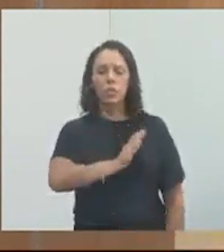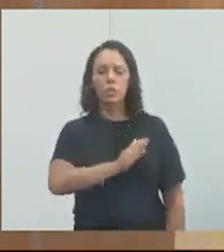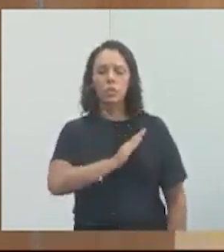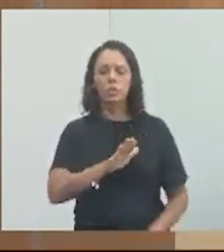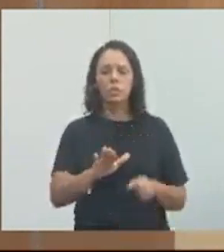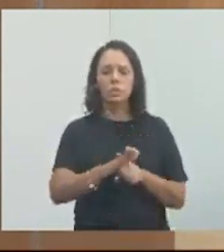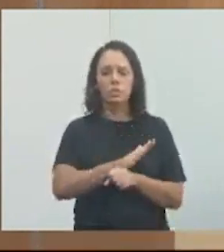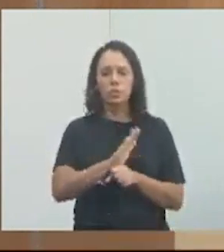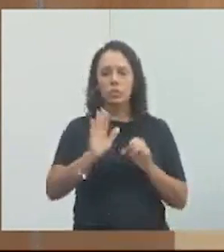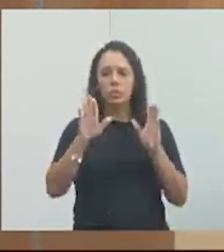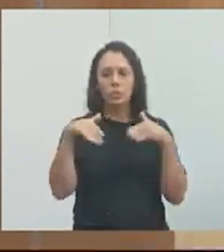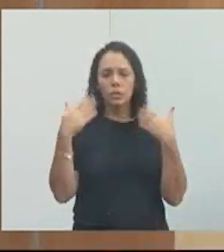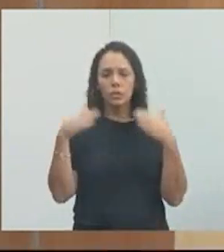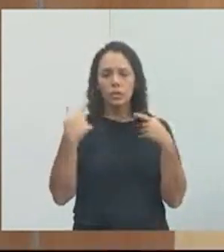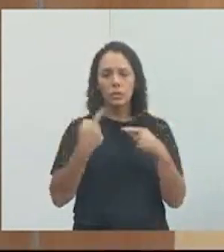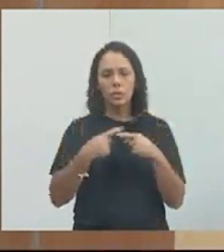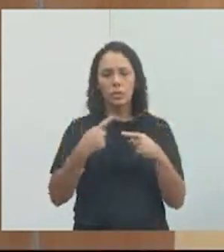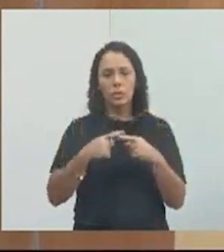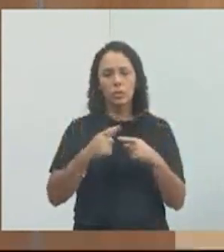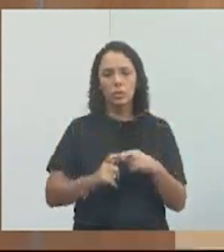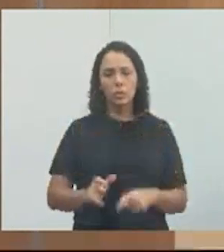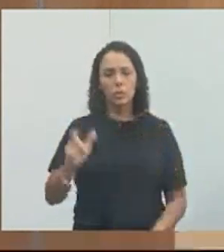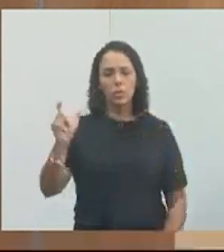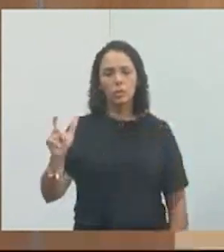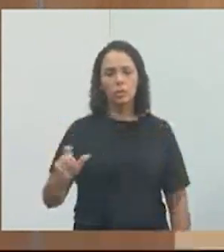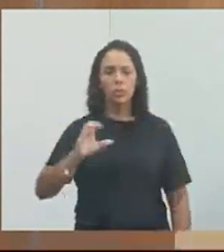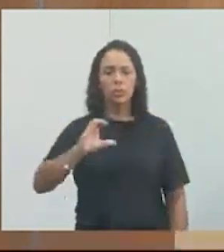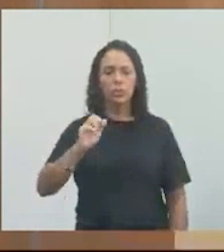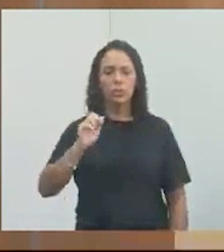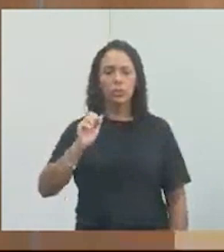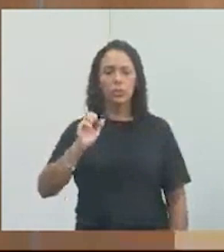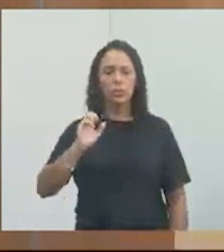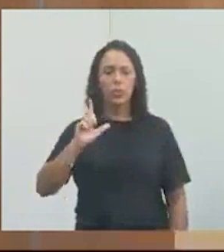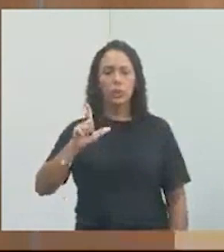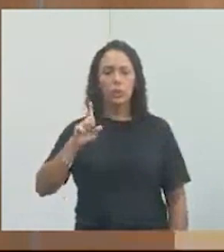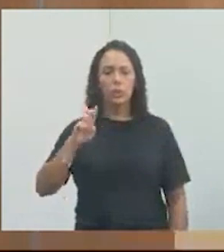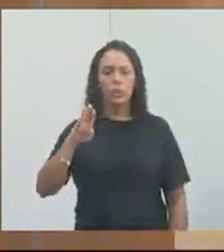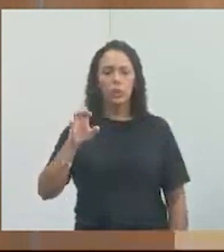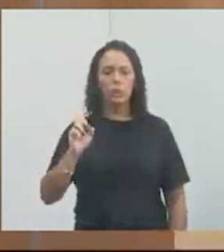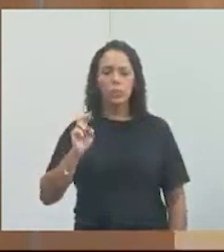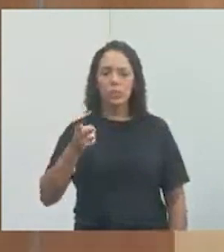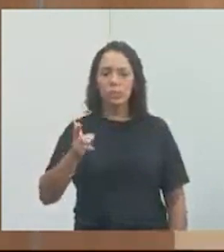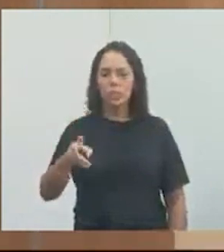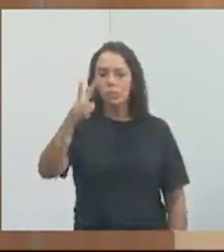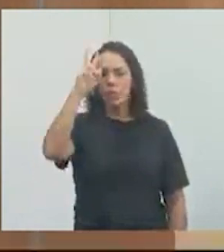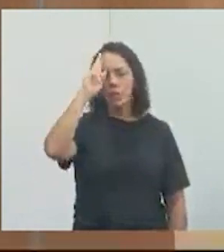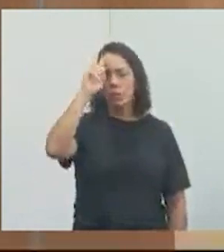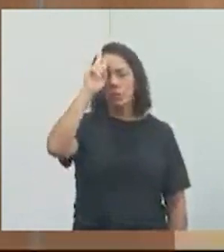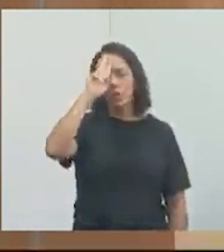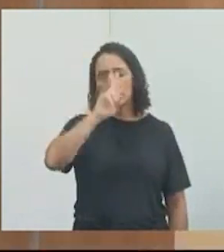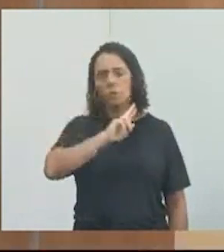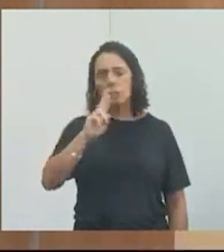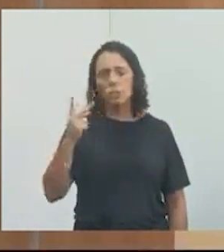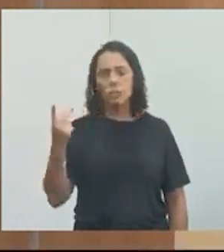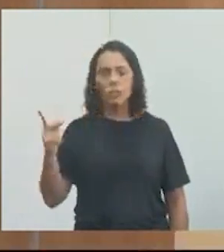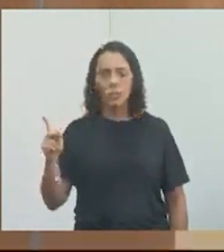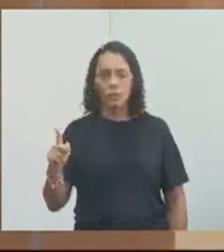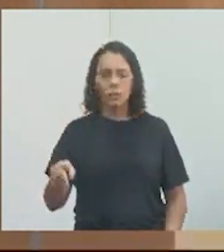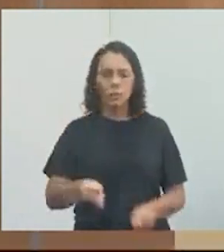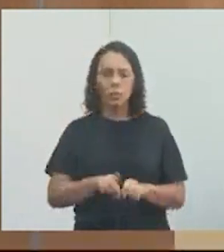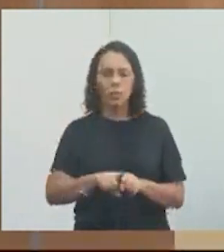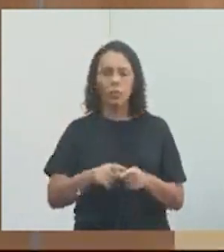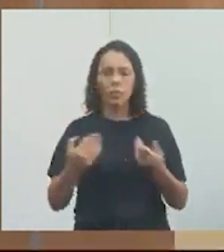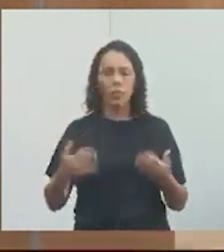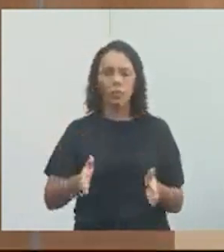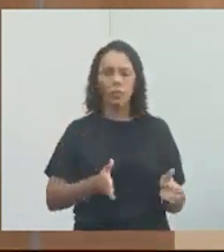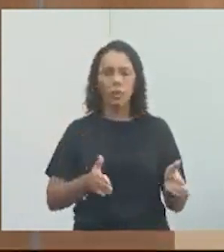de alegria, porque o Kleber vai ser lembrado no nome de uma viela, onde vai ter um CEP, onde para chegar